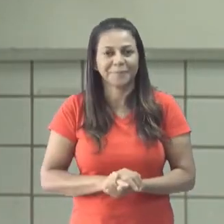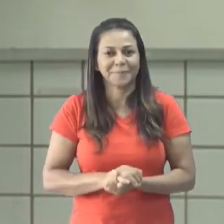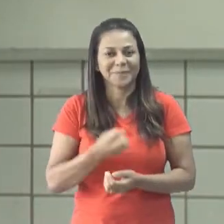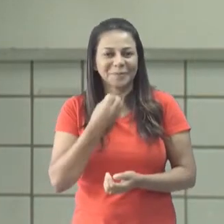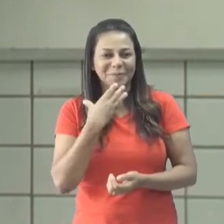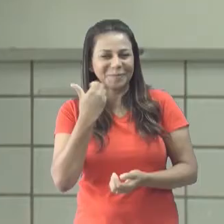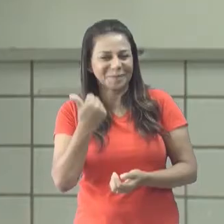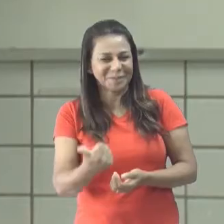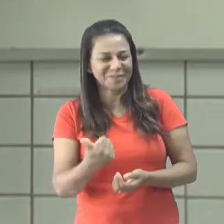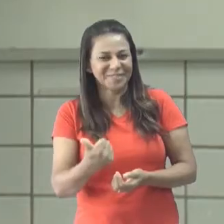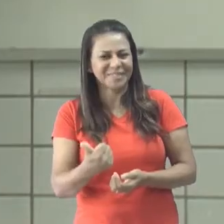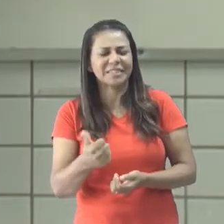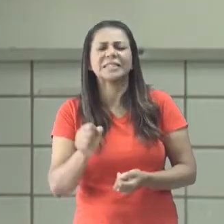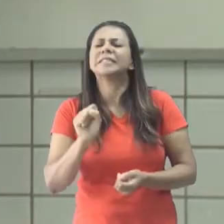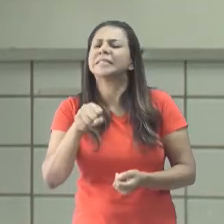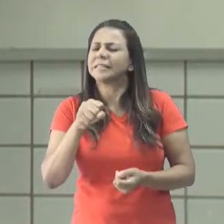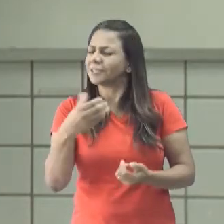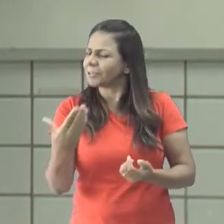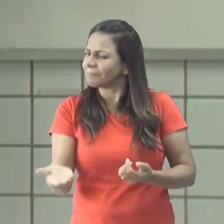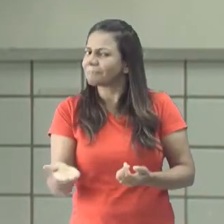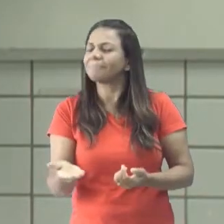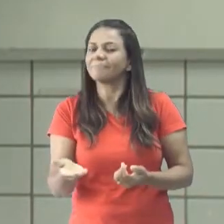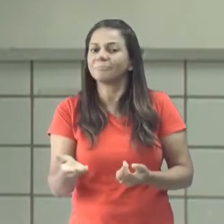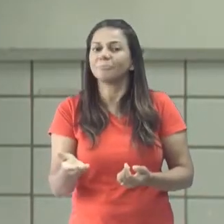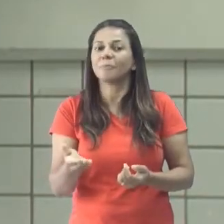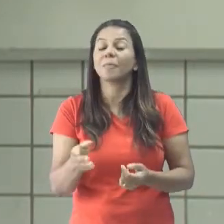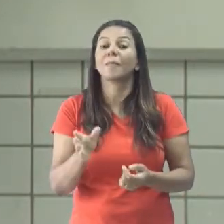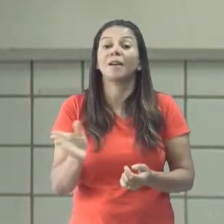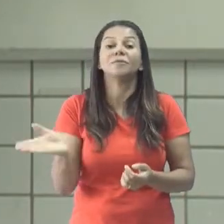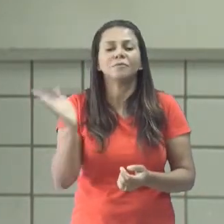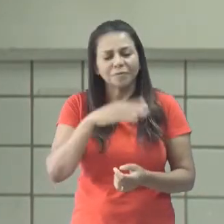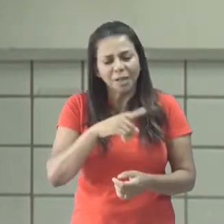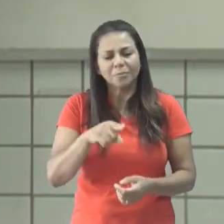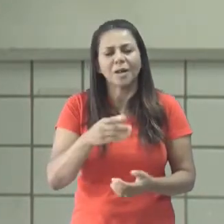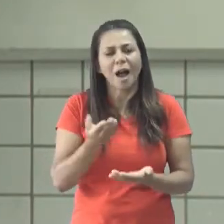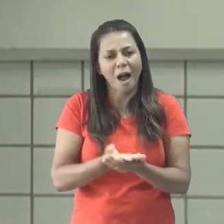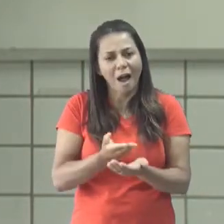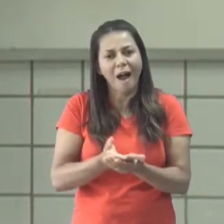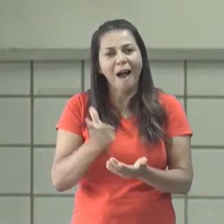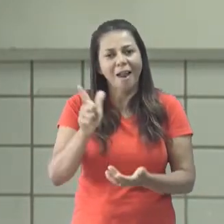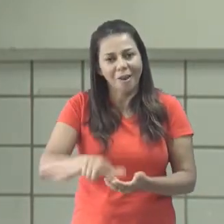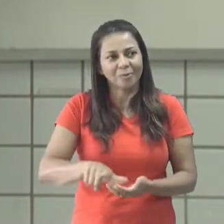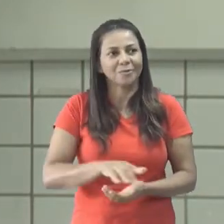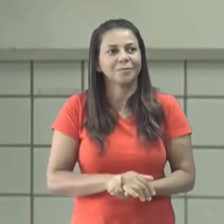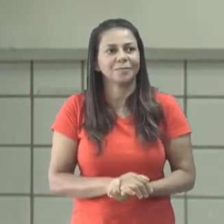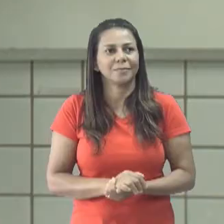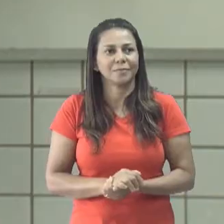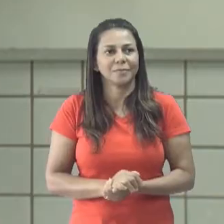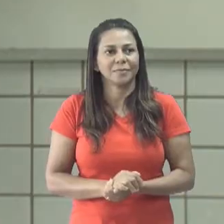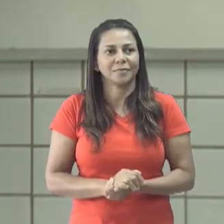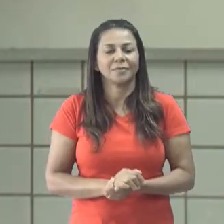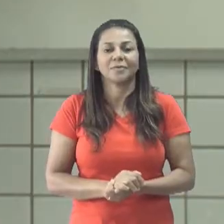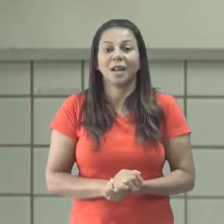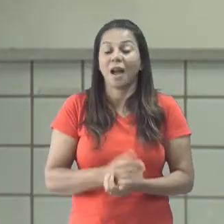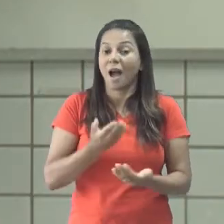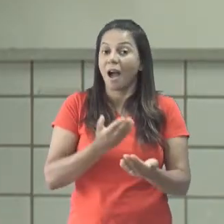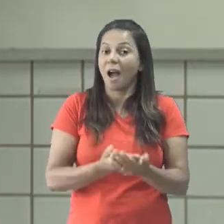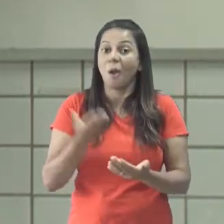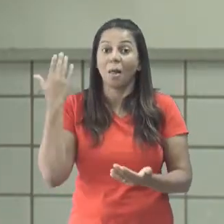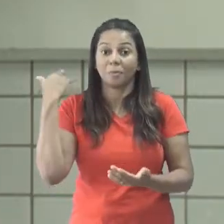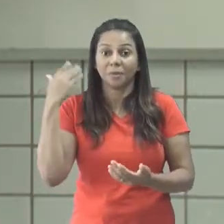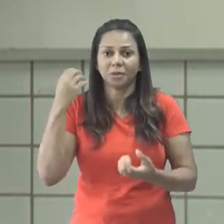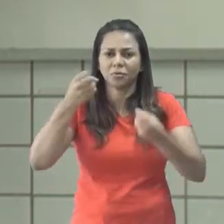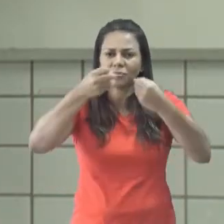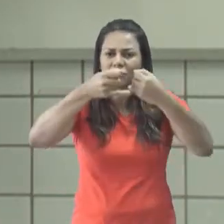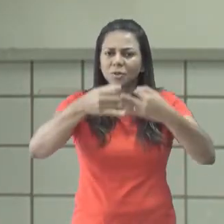Muito bem, foi esta aula mesmo. E a gente vai retomar agora. Na aula passada, nós falamos